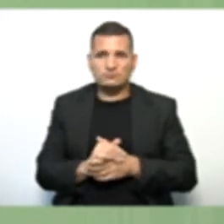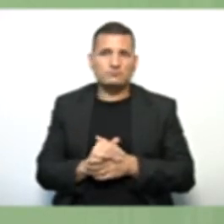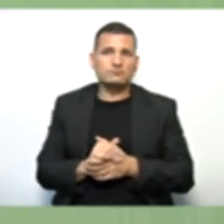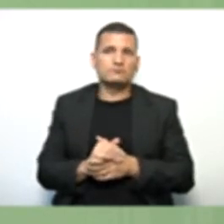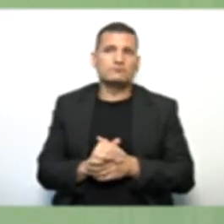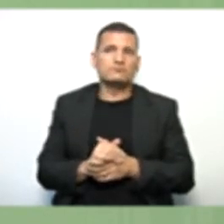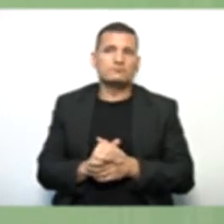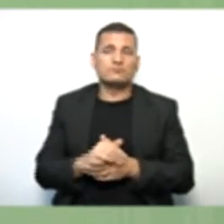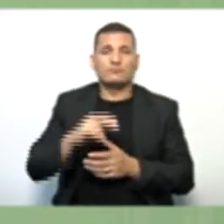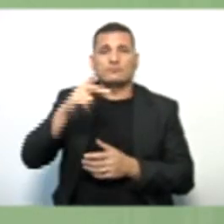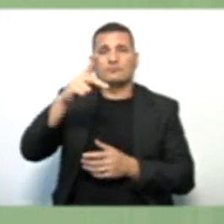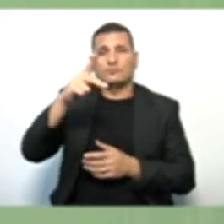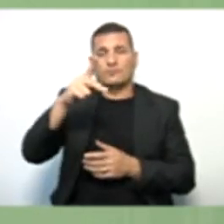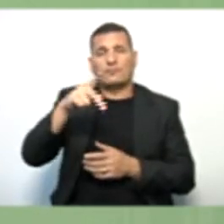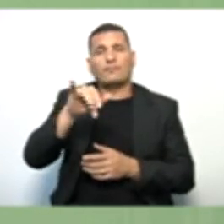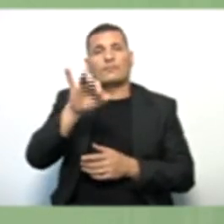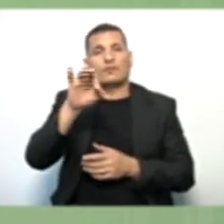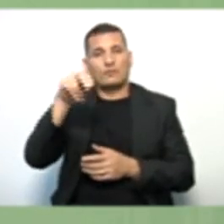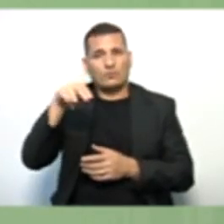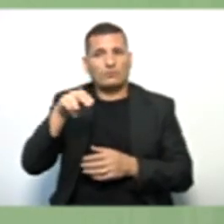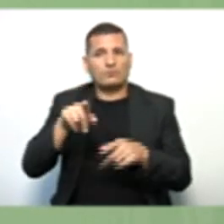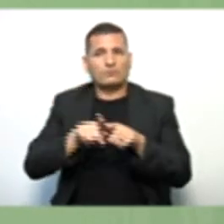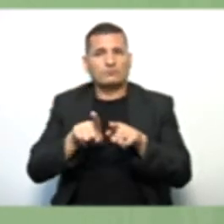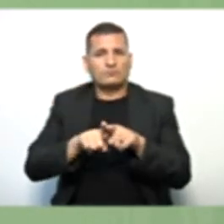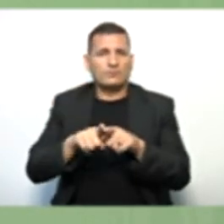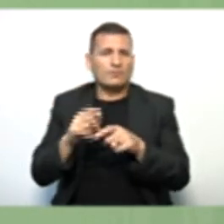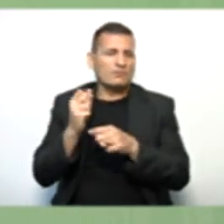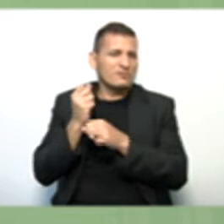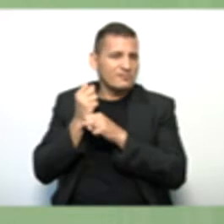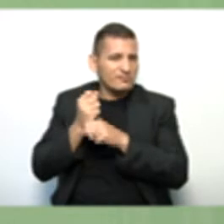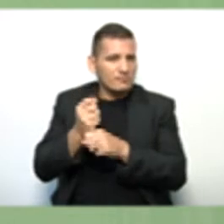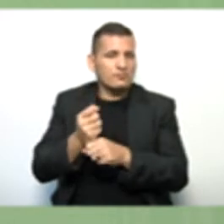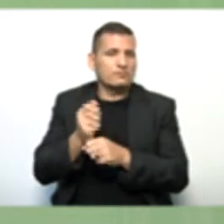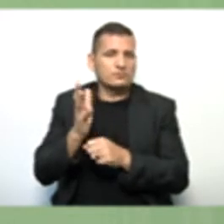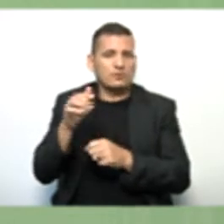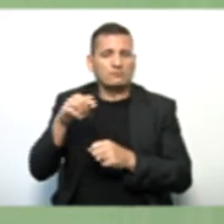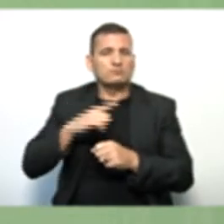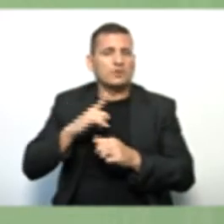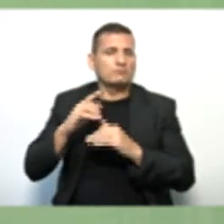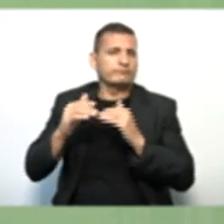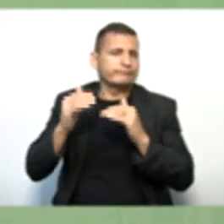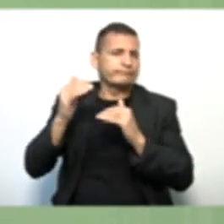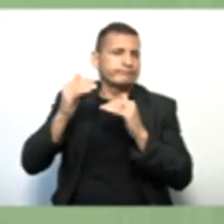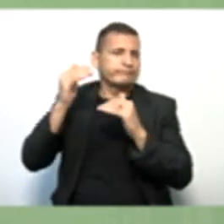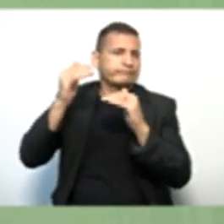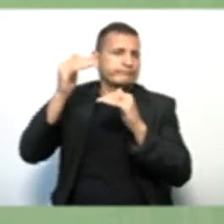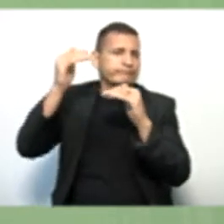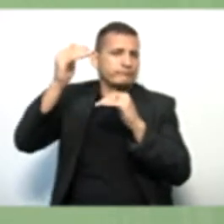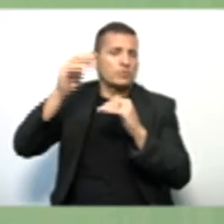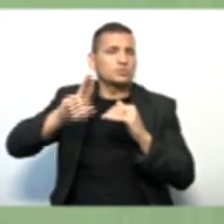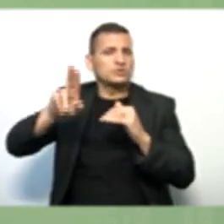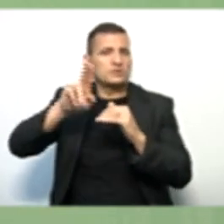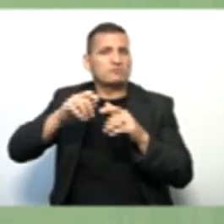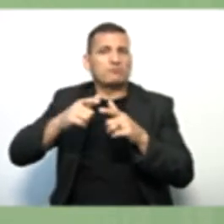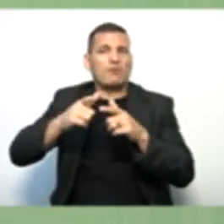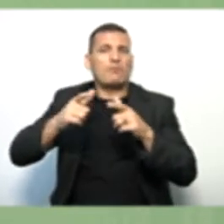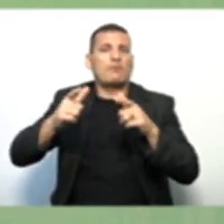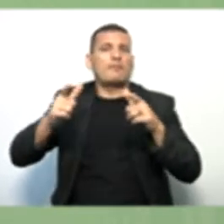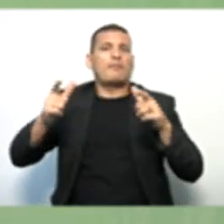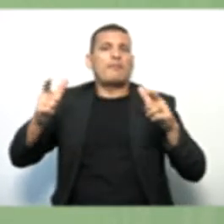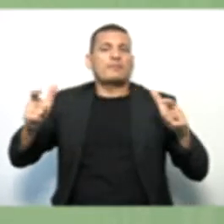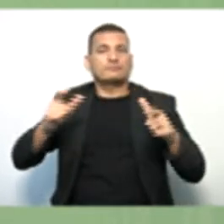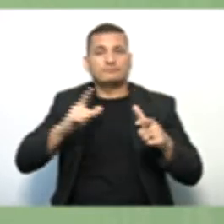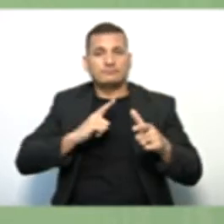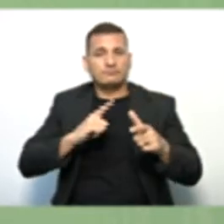que o Python, há alguns anos, ele vem subindo muito a questão da utilização, né? É verdade.